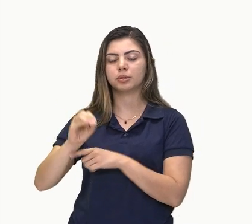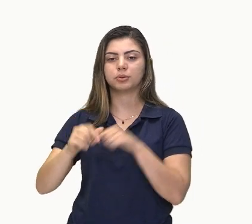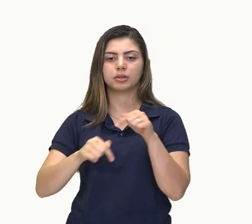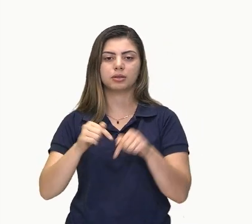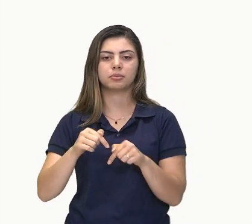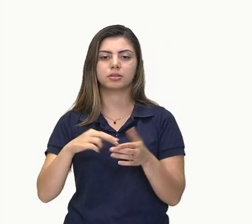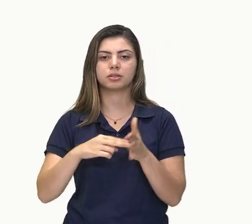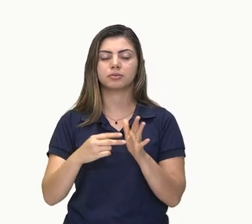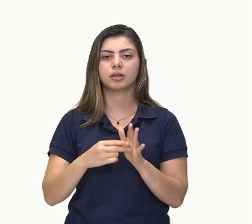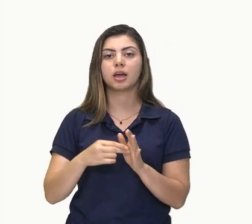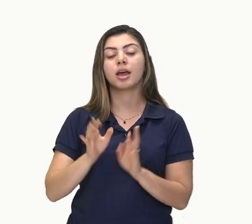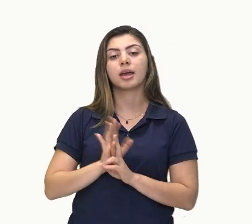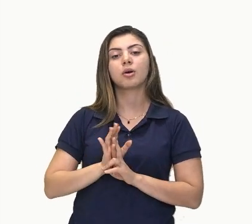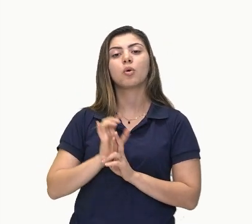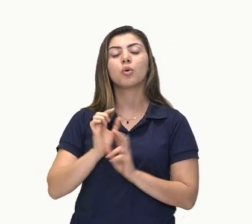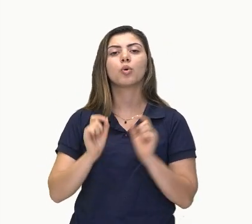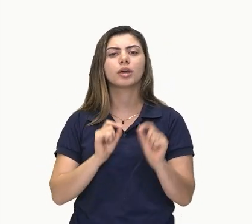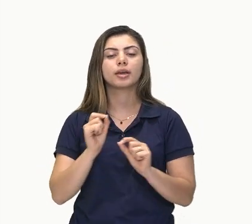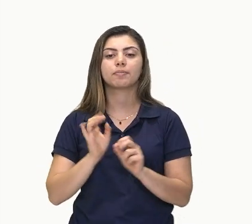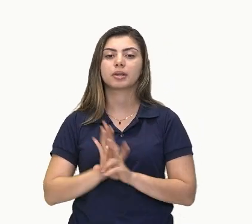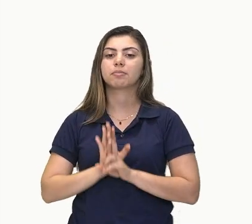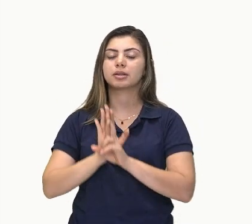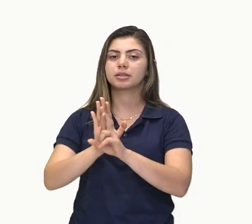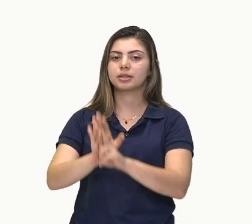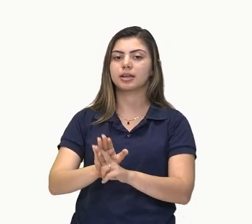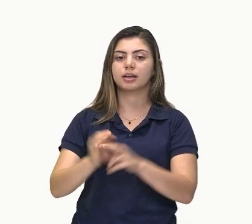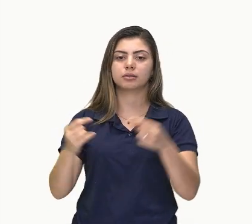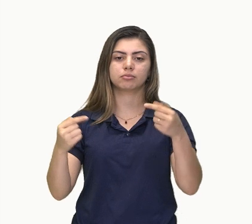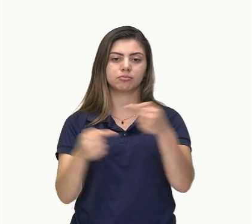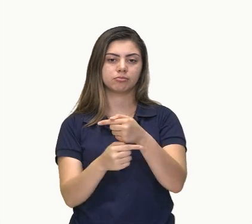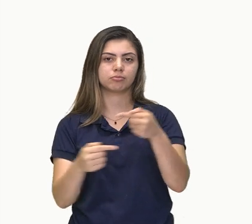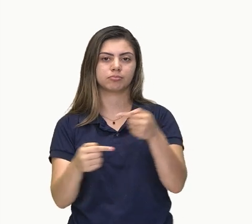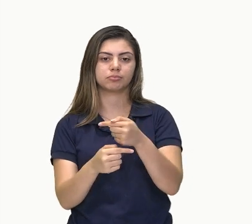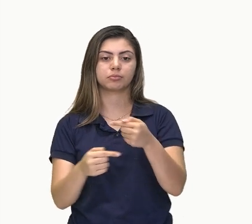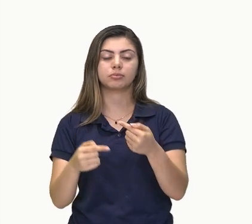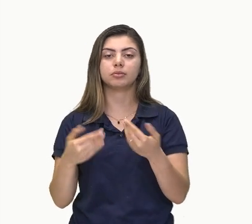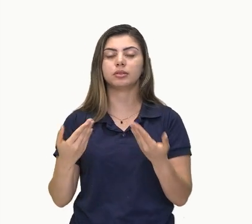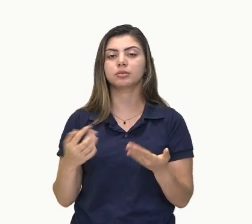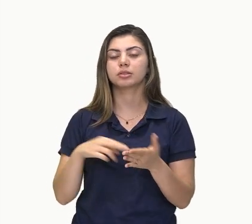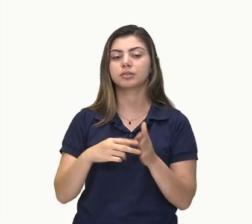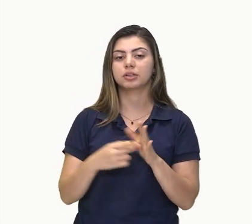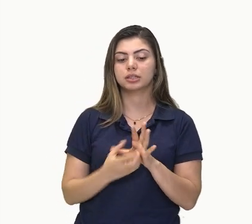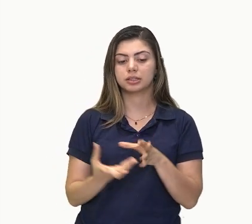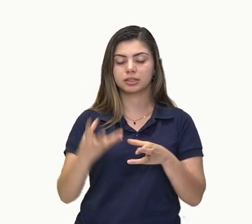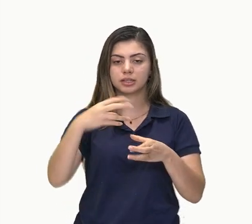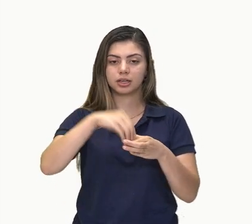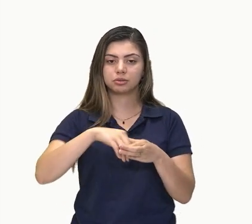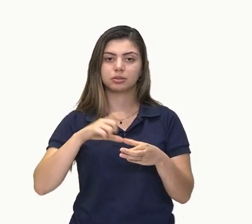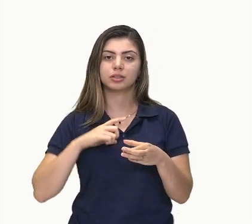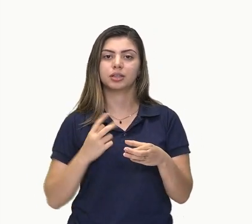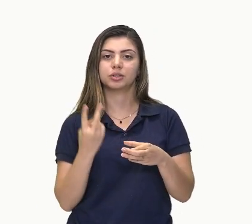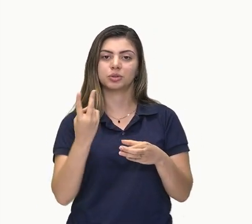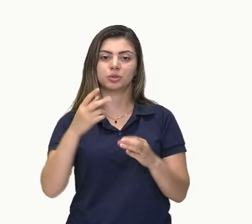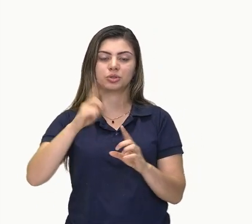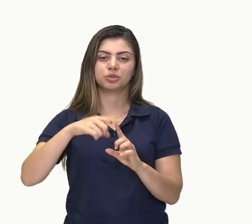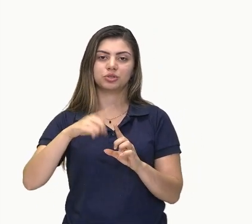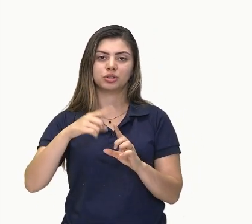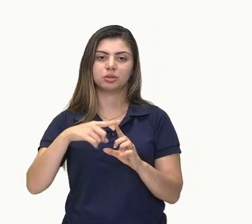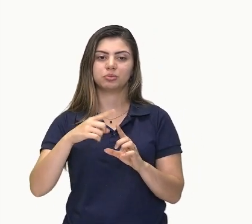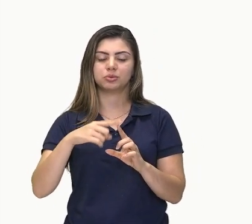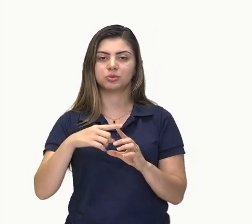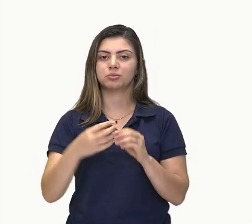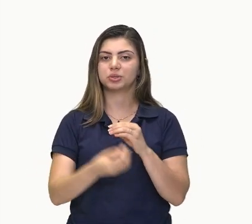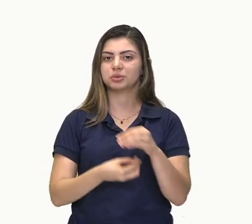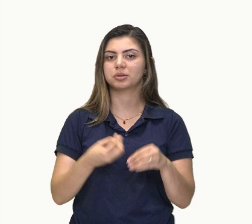de um frasco, eu vou ter essas 2 espécies ao mesmo tempo, tá? Então, vamos